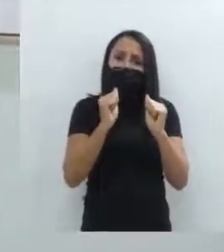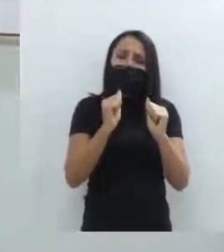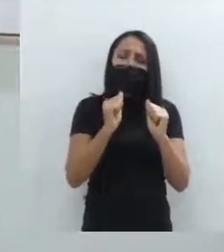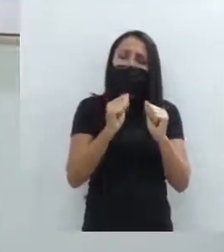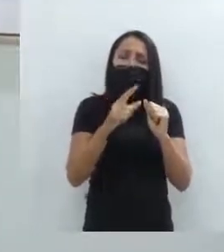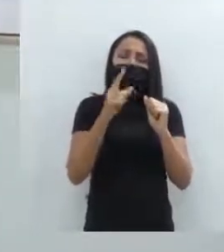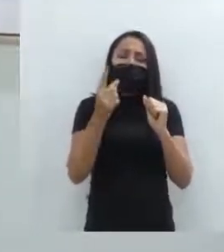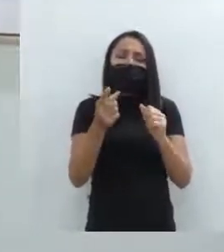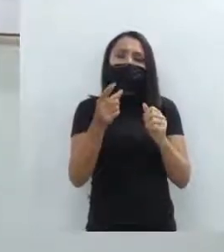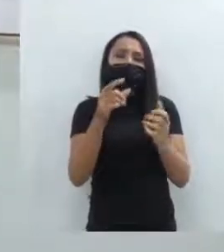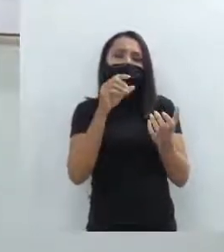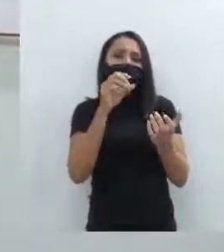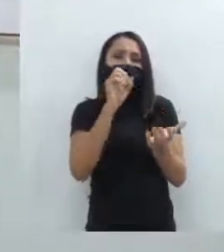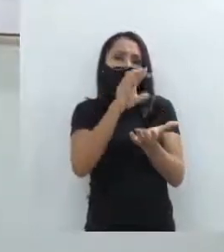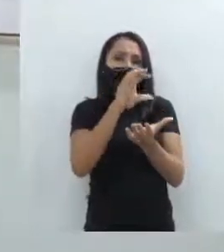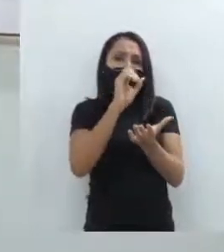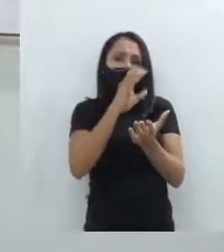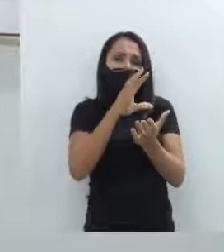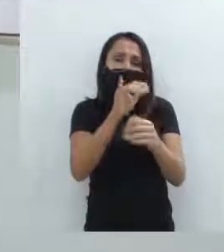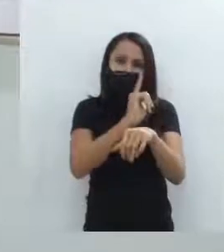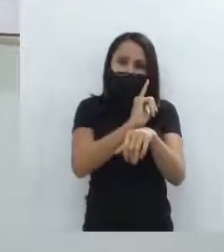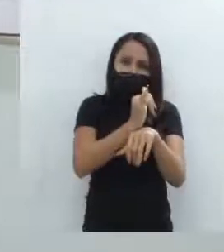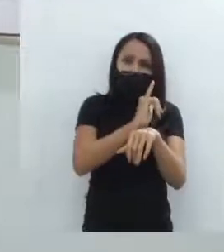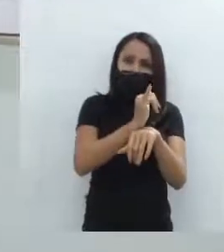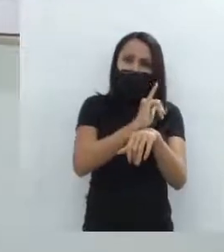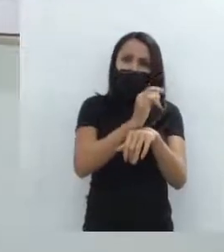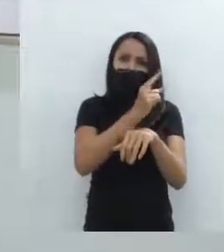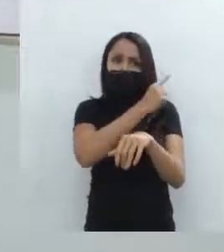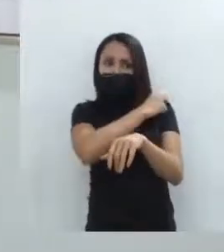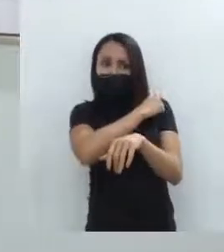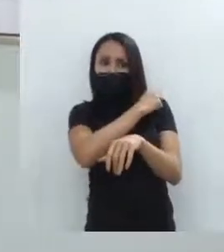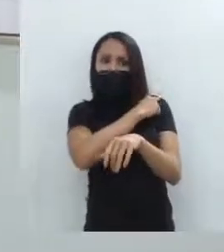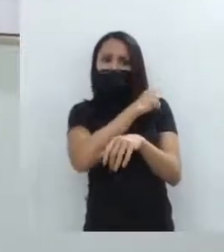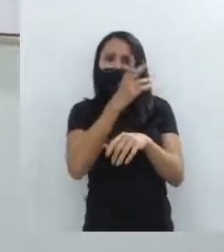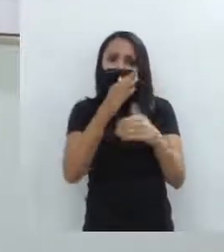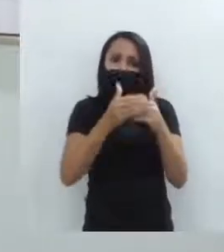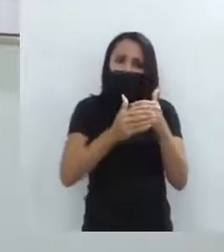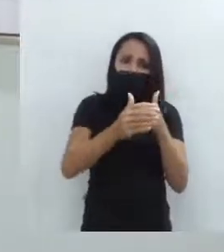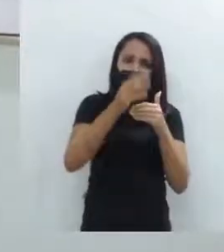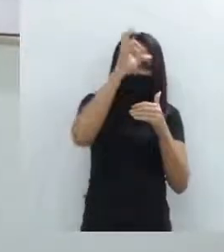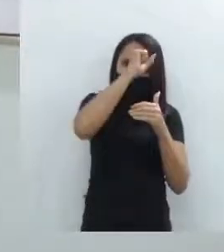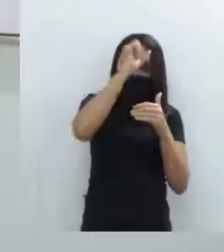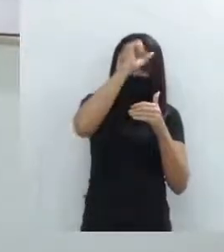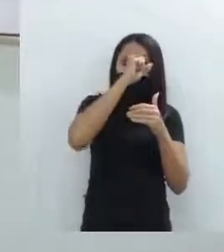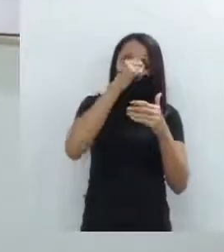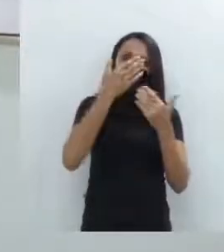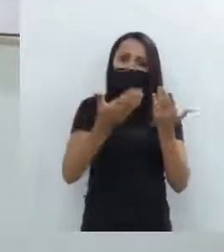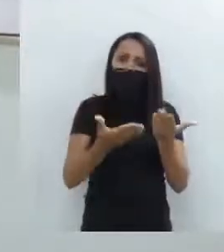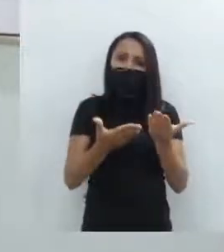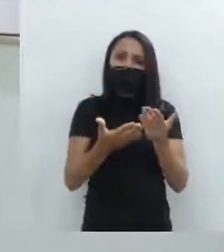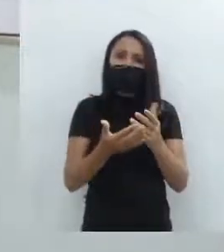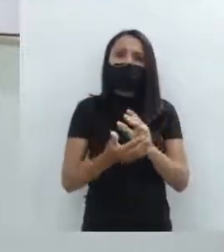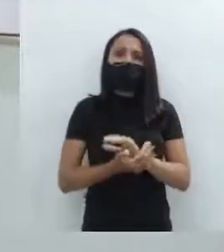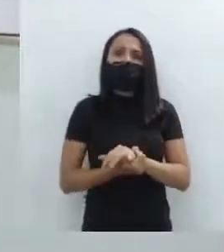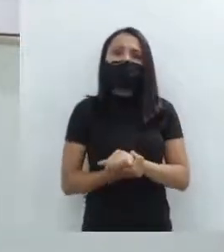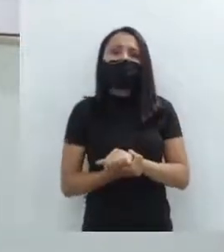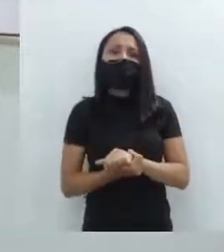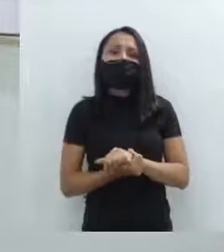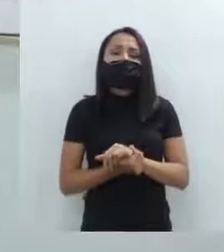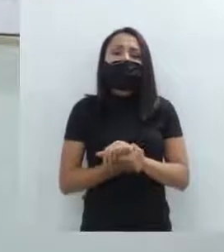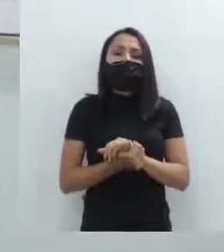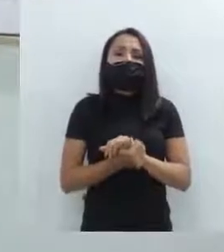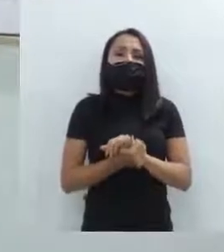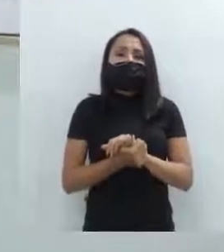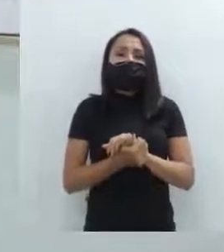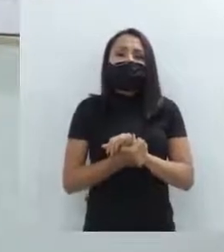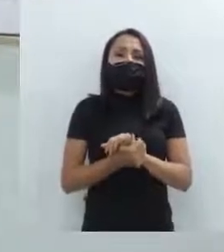PE, nós aprendemos no início lá do estudo da filosofia que um dos